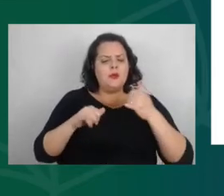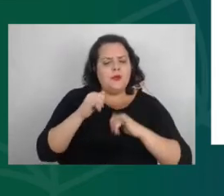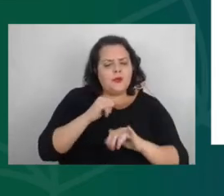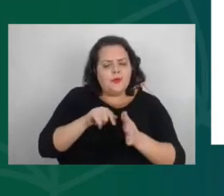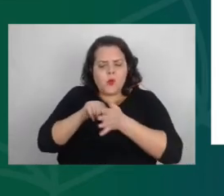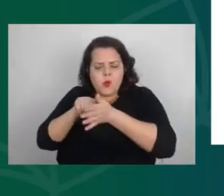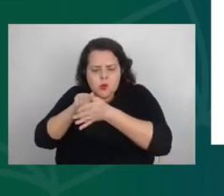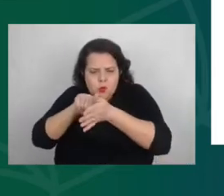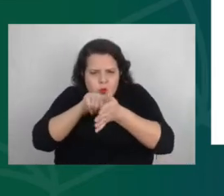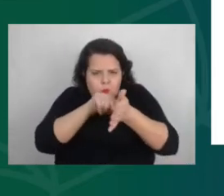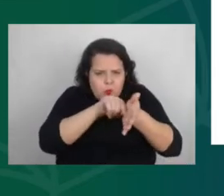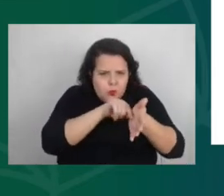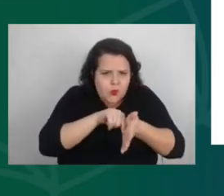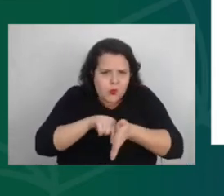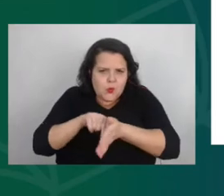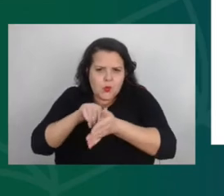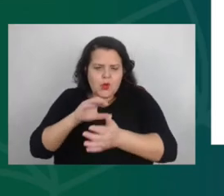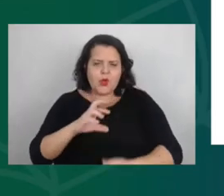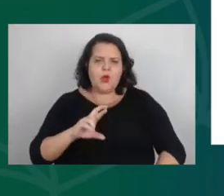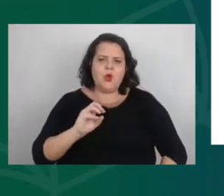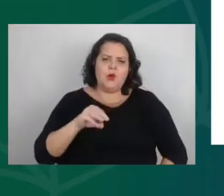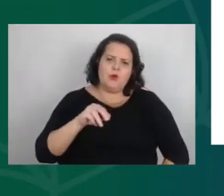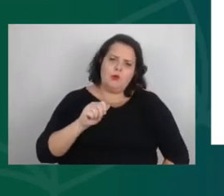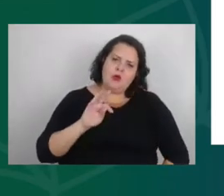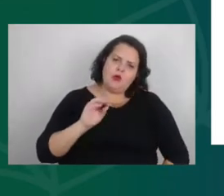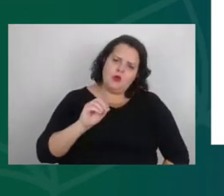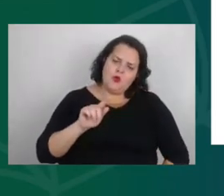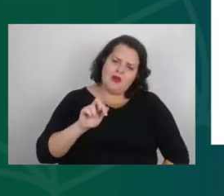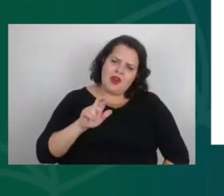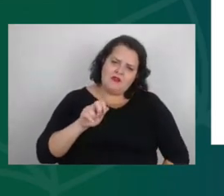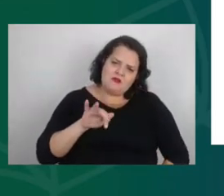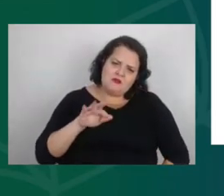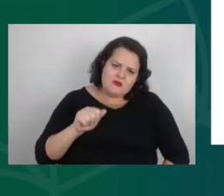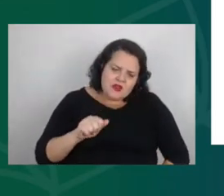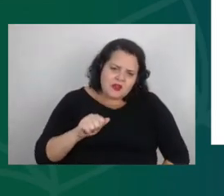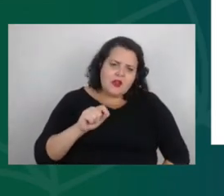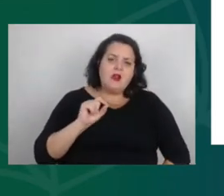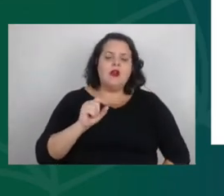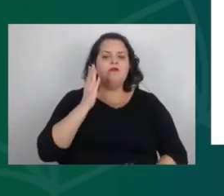que existia nessa amostra de água, foram identificados